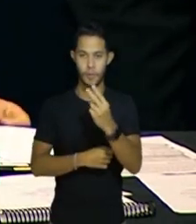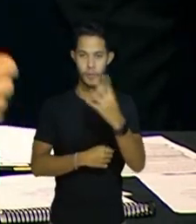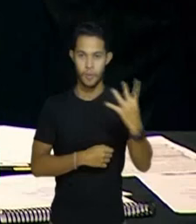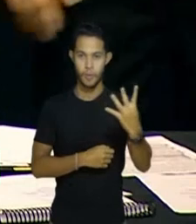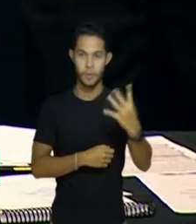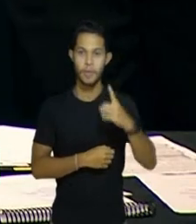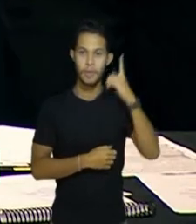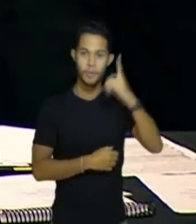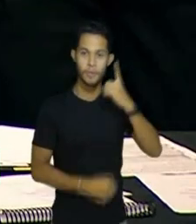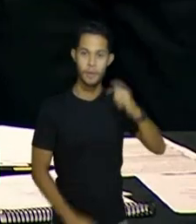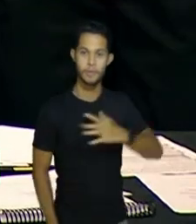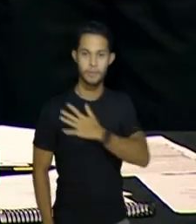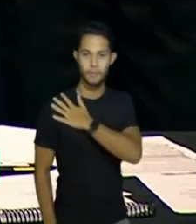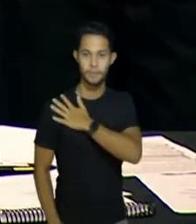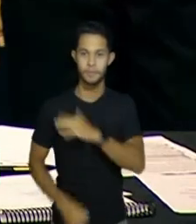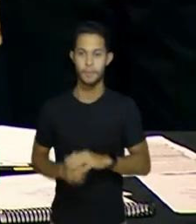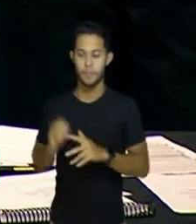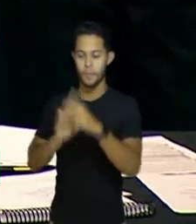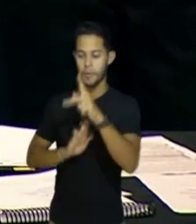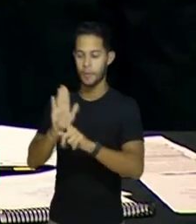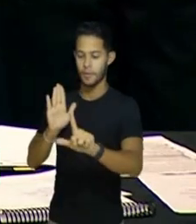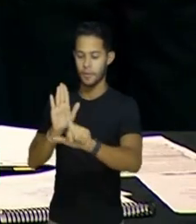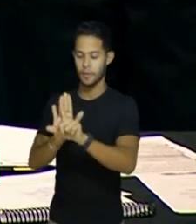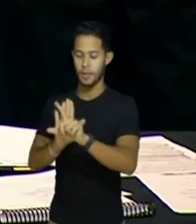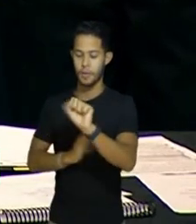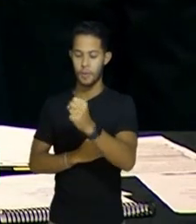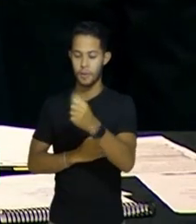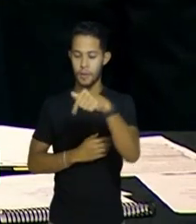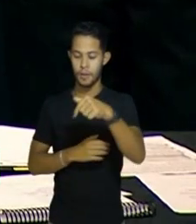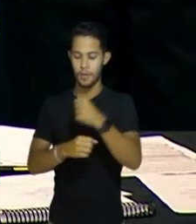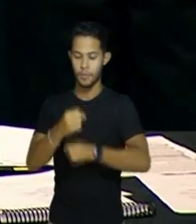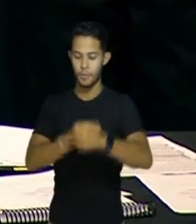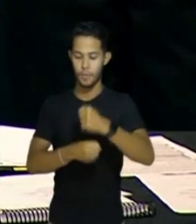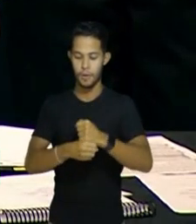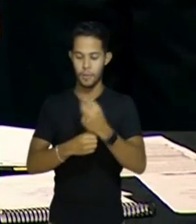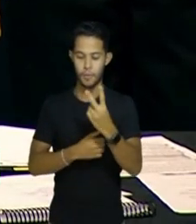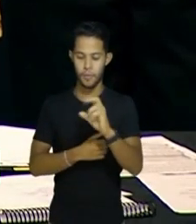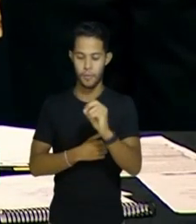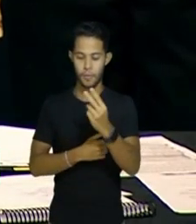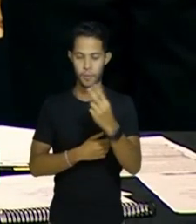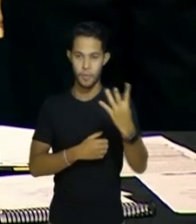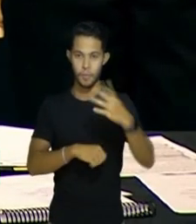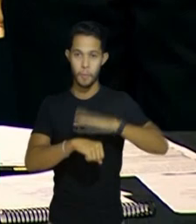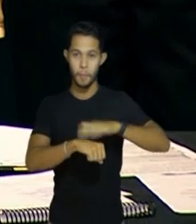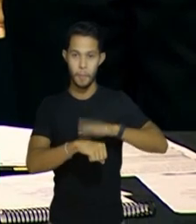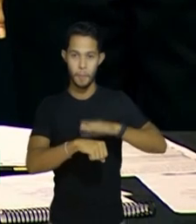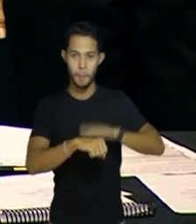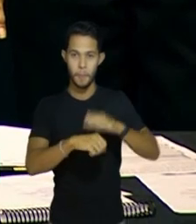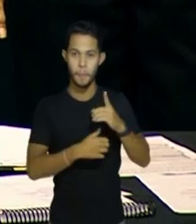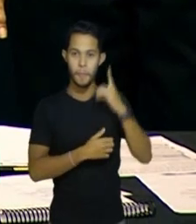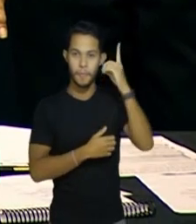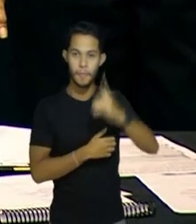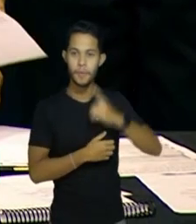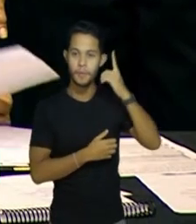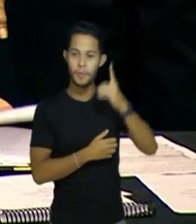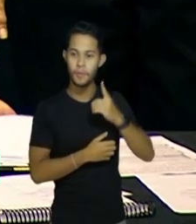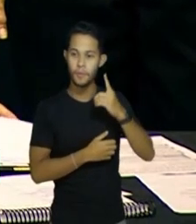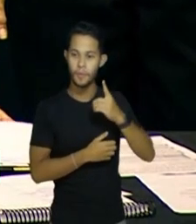Bernardes. Projeto de Lei 87/2024, autoria, deputado Dr. Vicente Caro